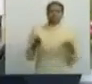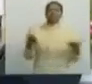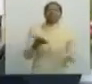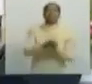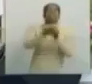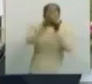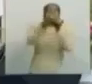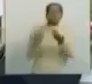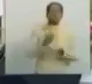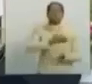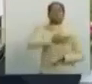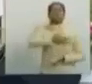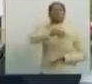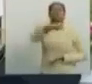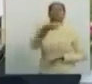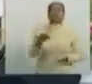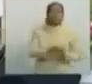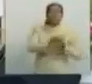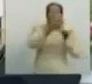nossos filhos?